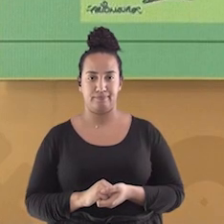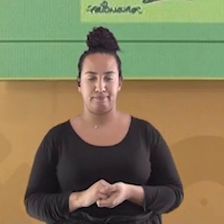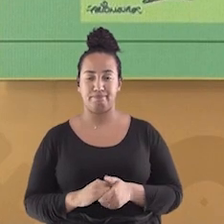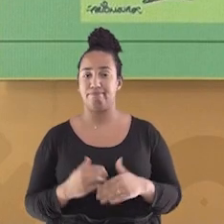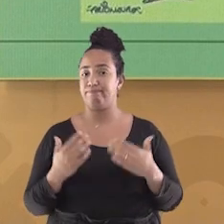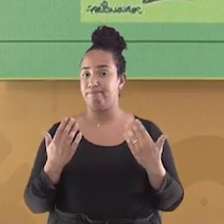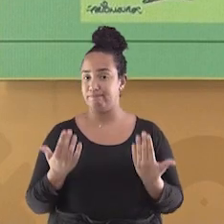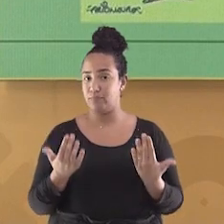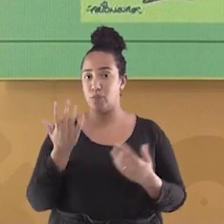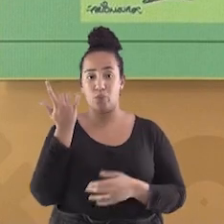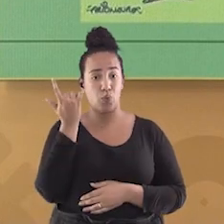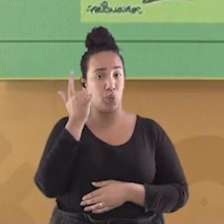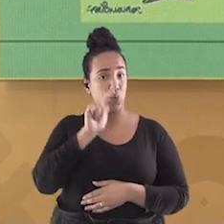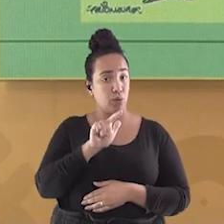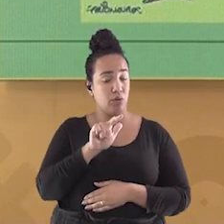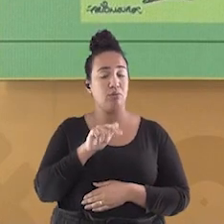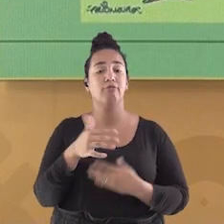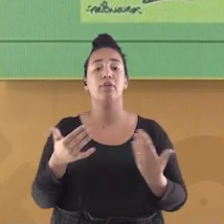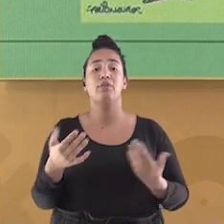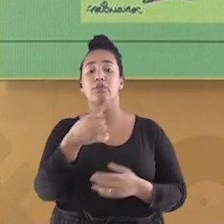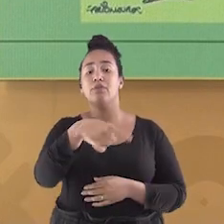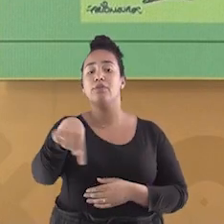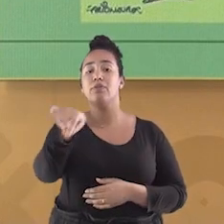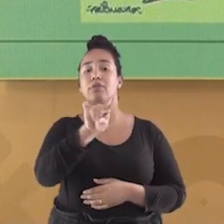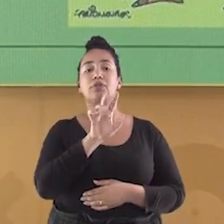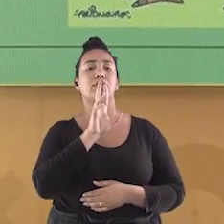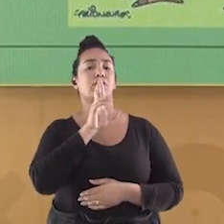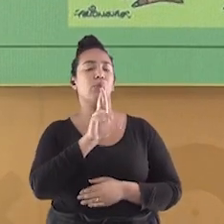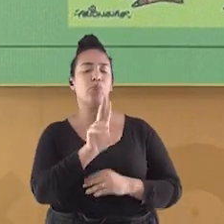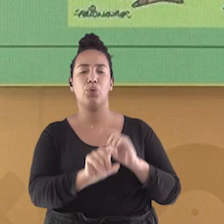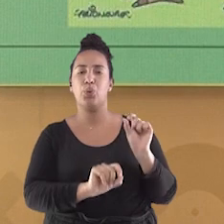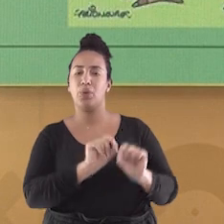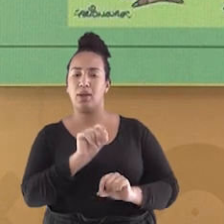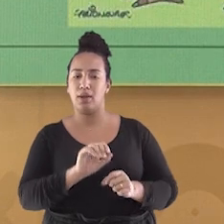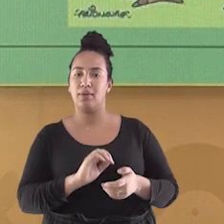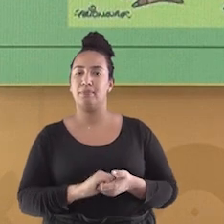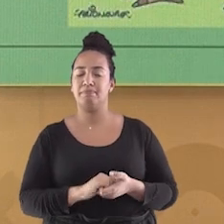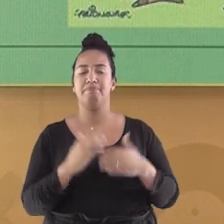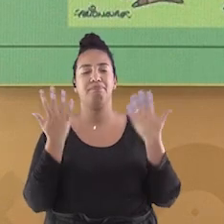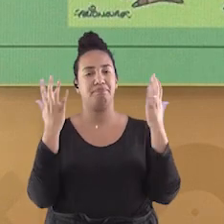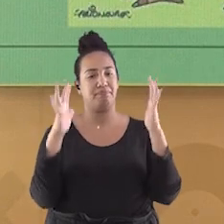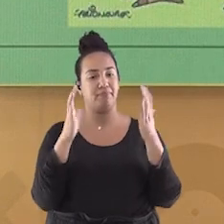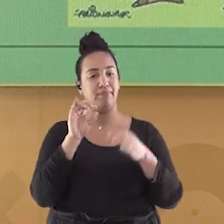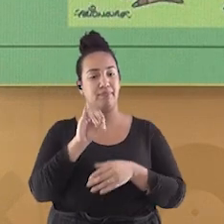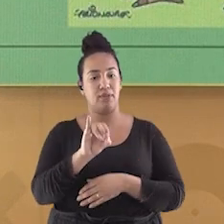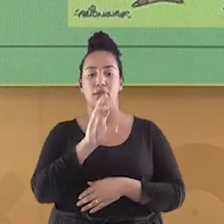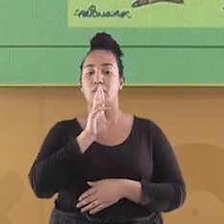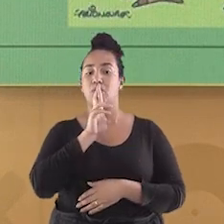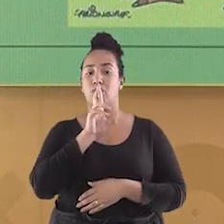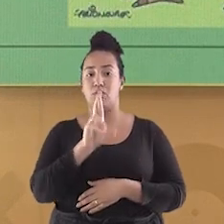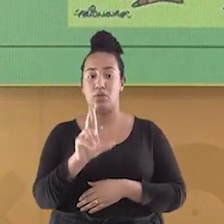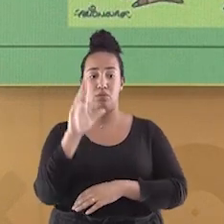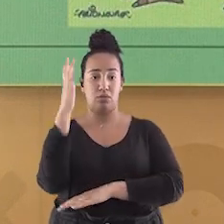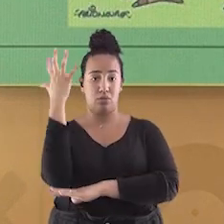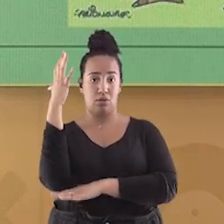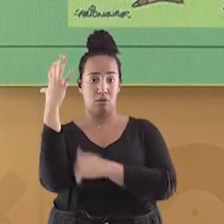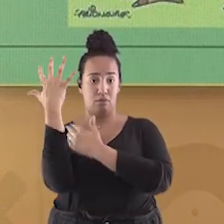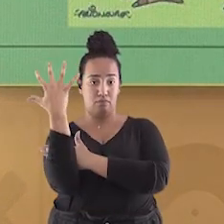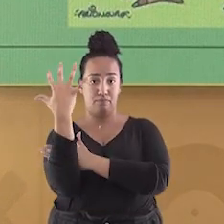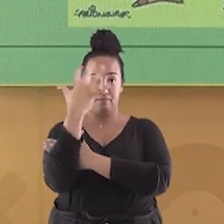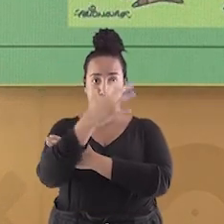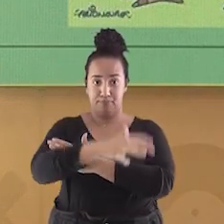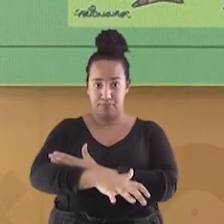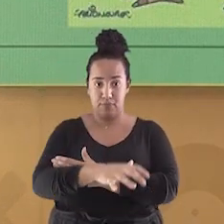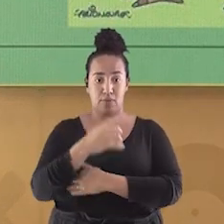Conseguiram, pessoal? O que vocês colocaram? Parabéns para quem colocou desmatamento